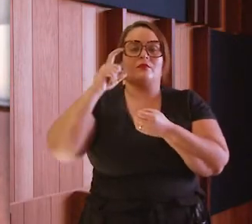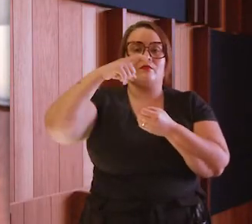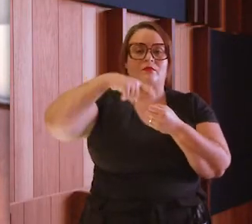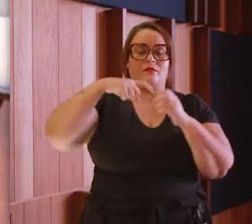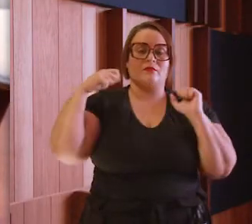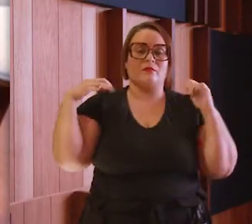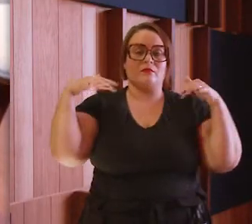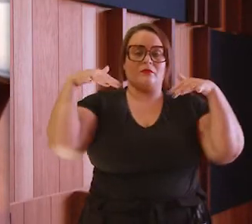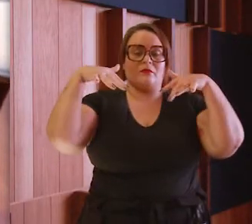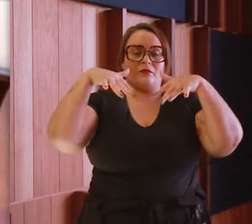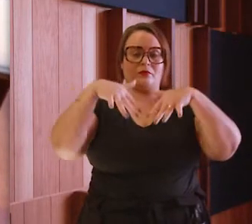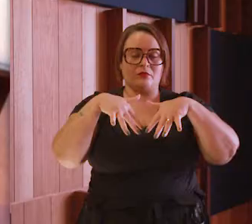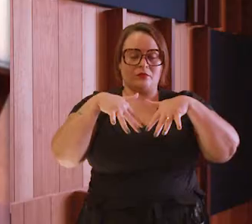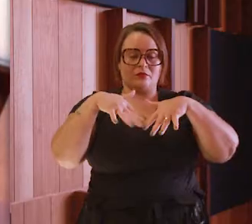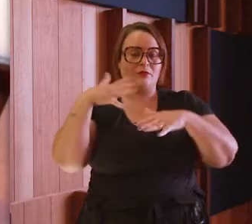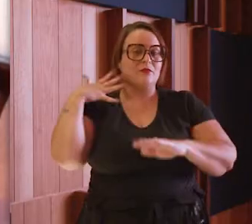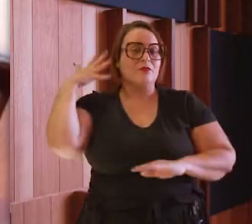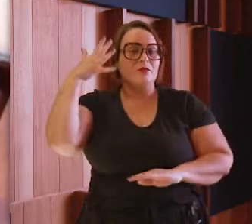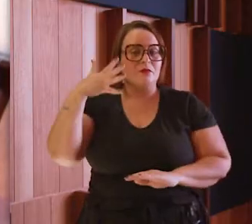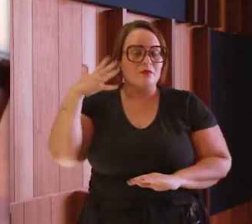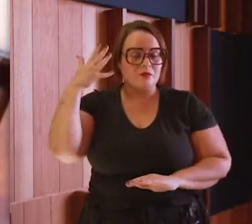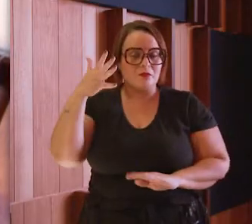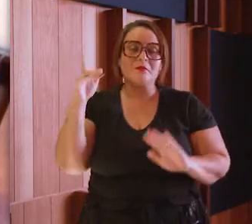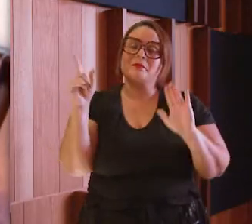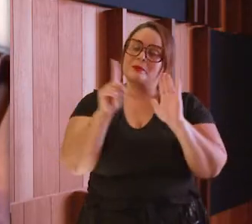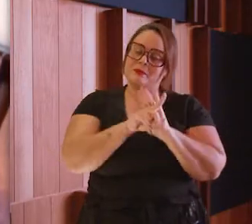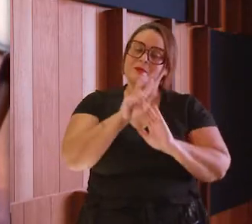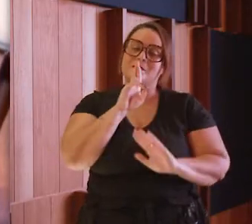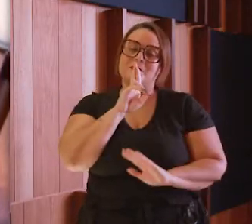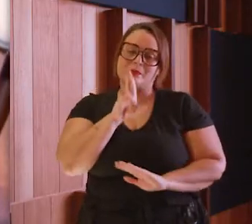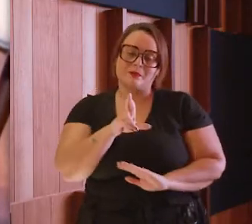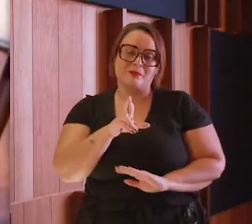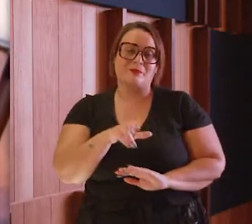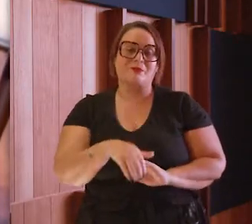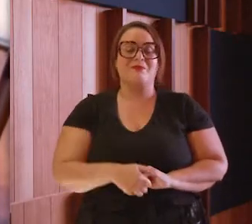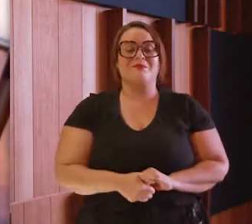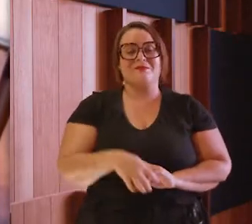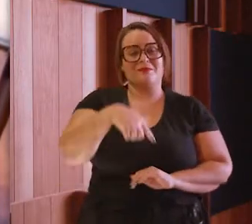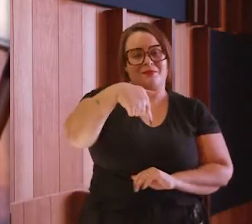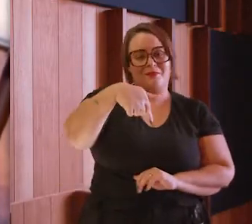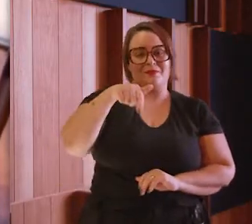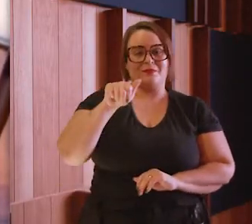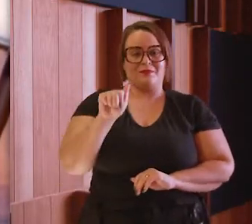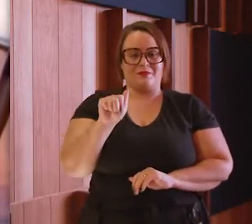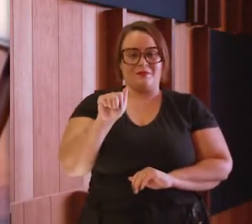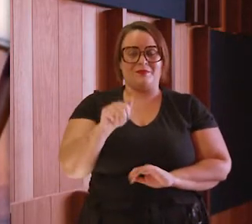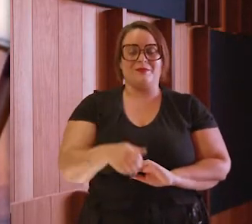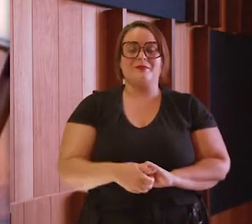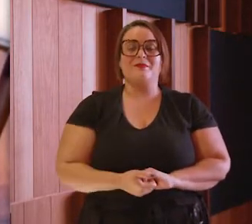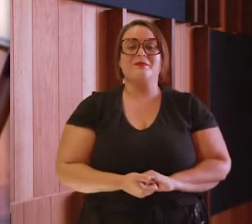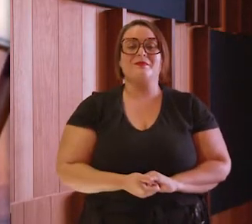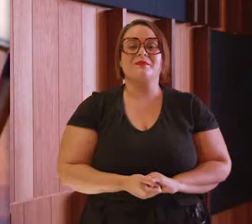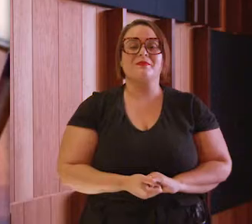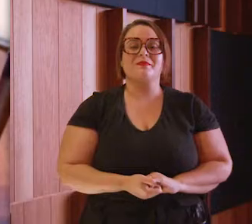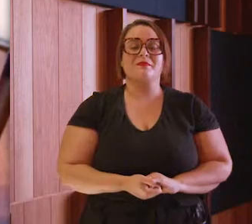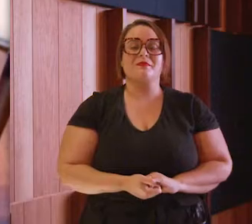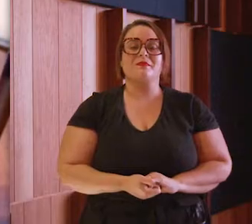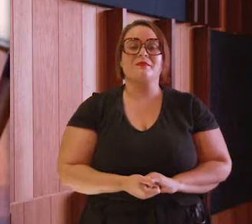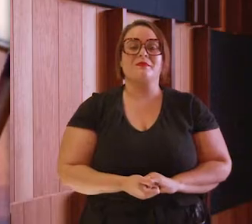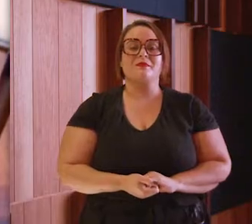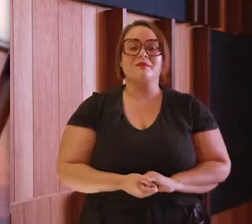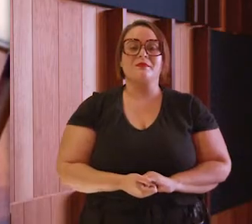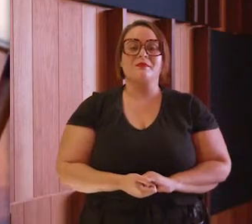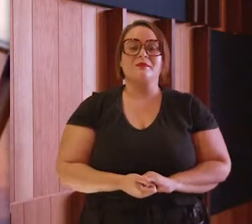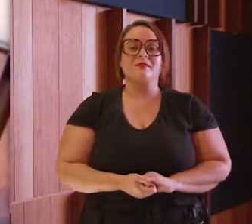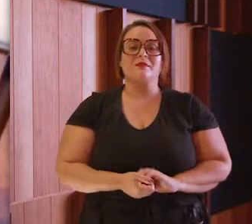aquele painel de perguntas e respostas do Q&A. Encerrando